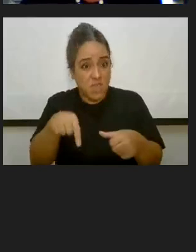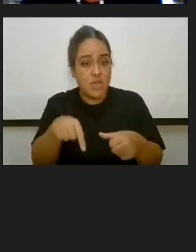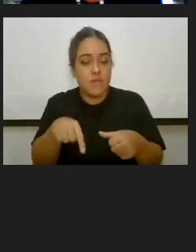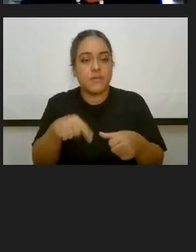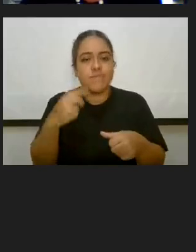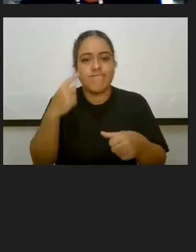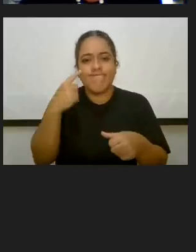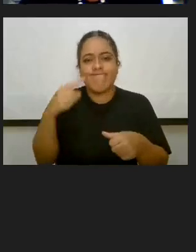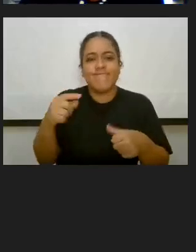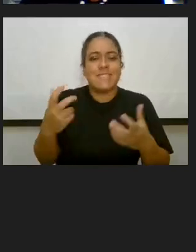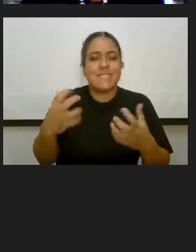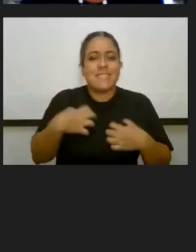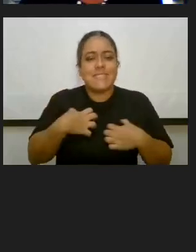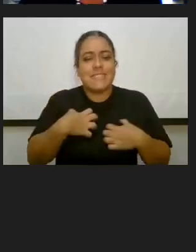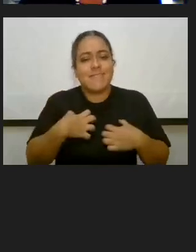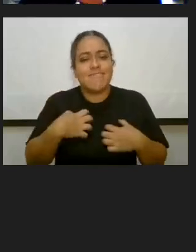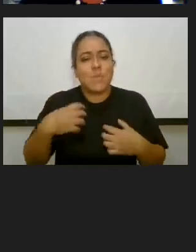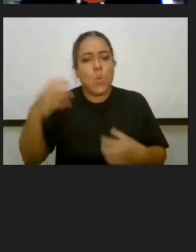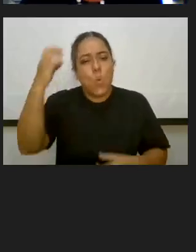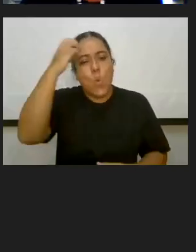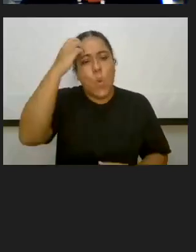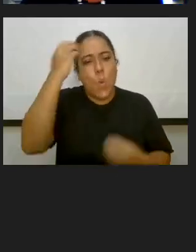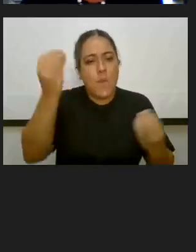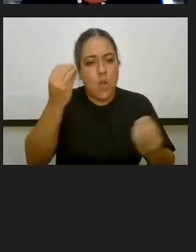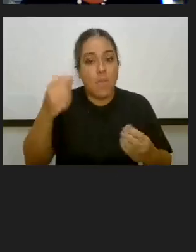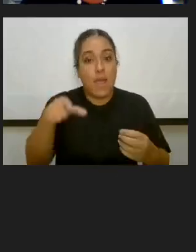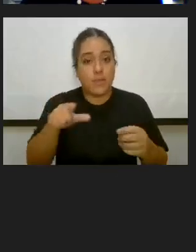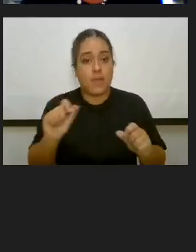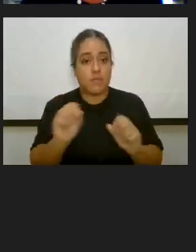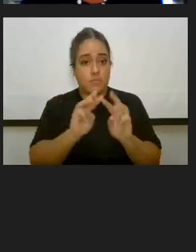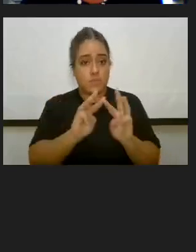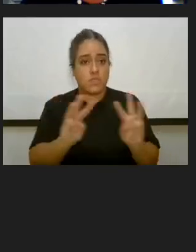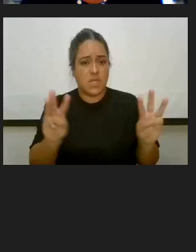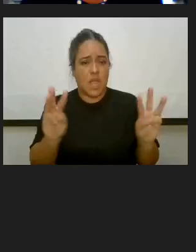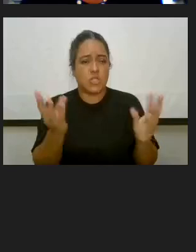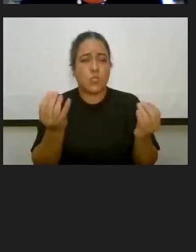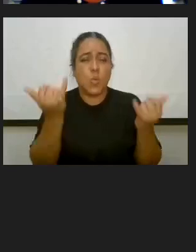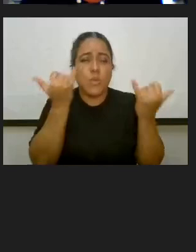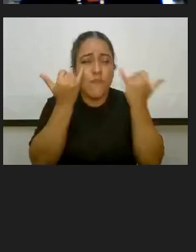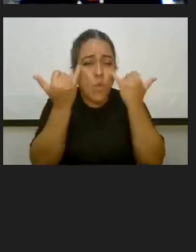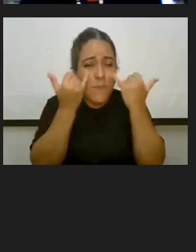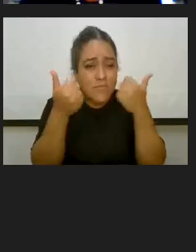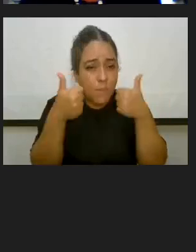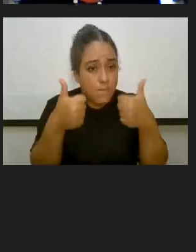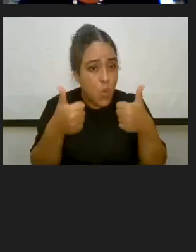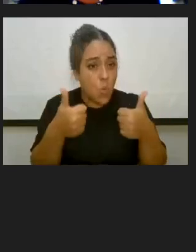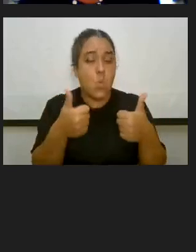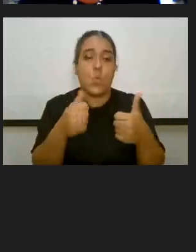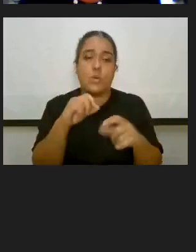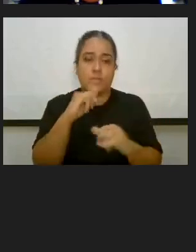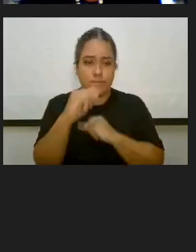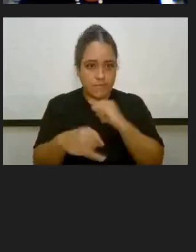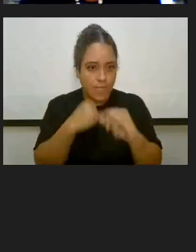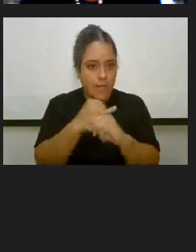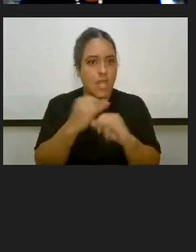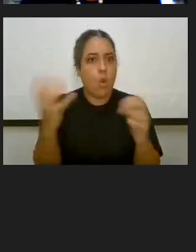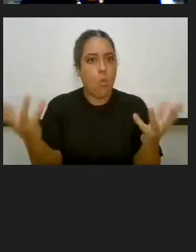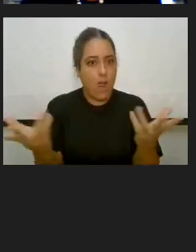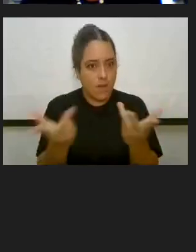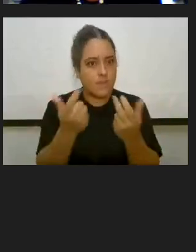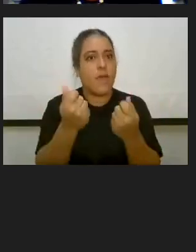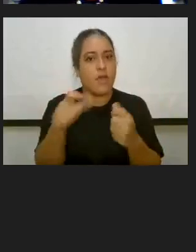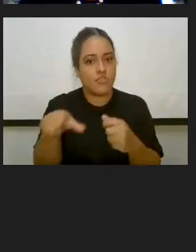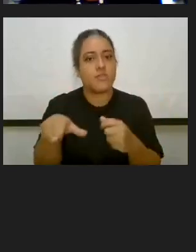uma página com um monte de informação na internet com qualidade, vem